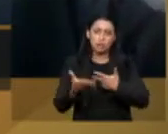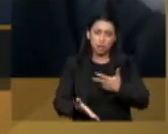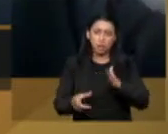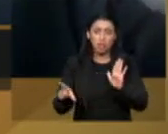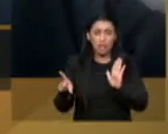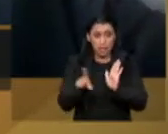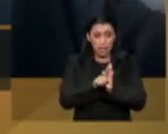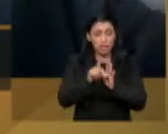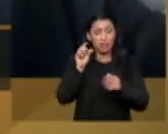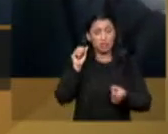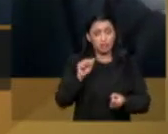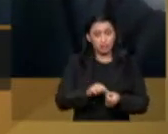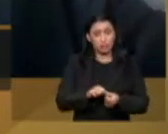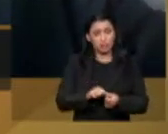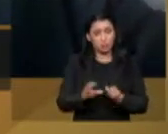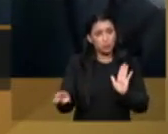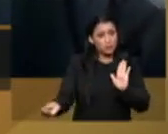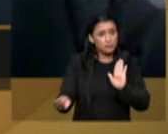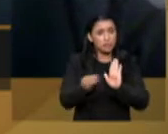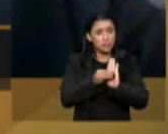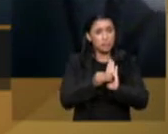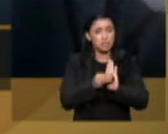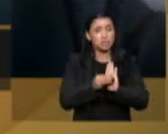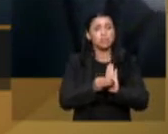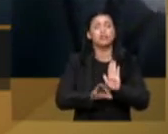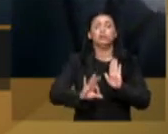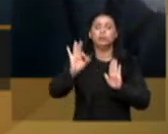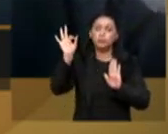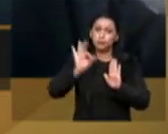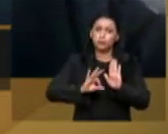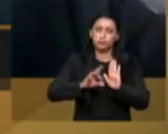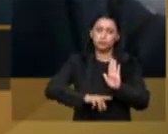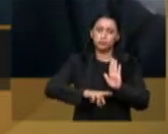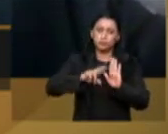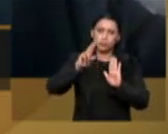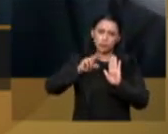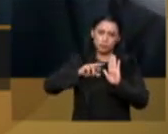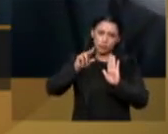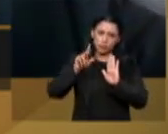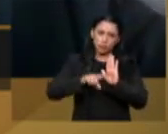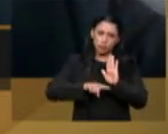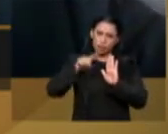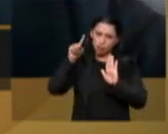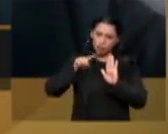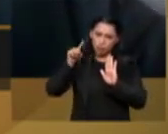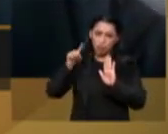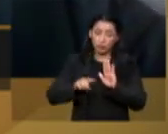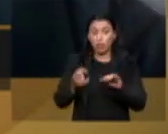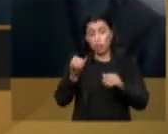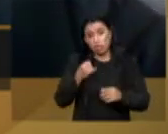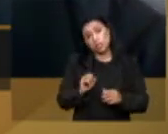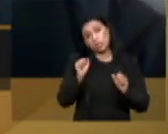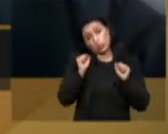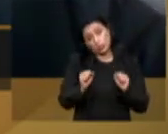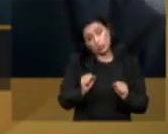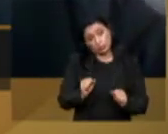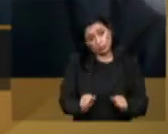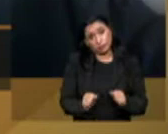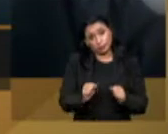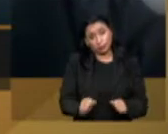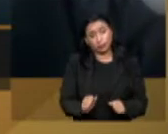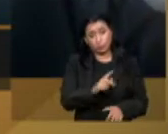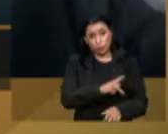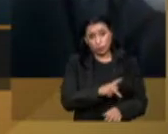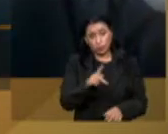lei delegada, uma fixação de alíquota variável. Se o presidente pode pedir isso ao